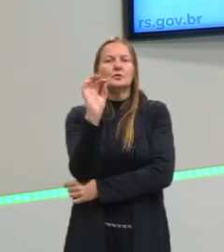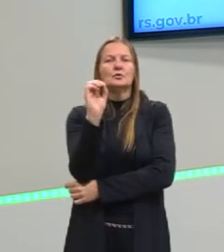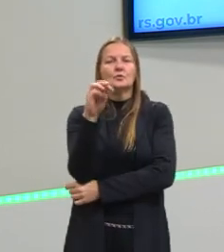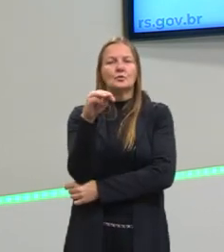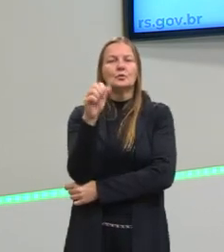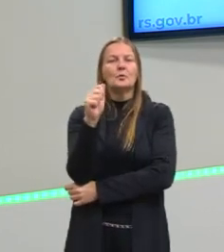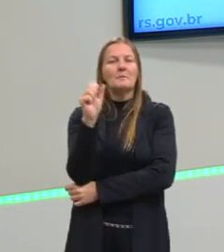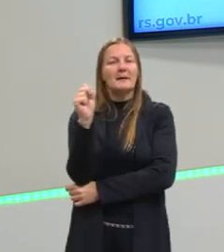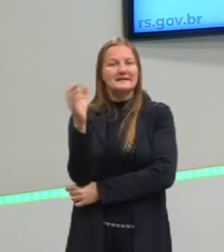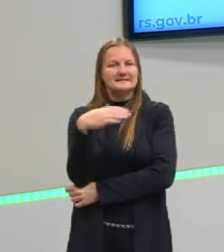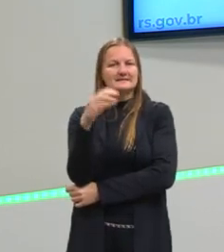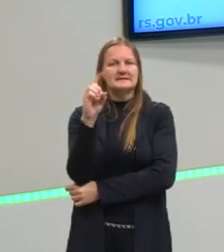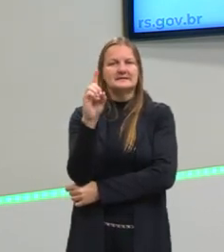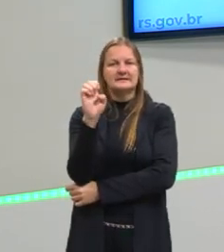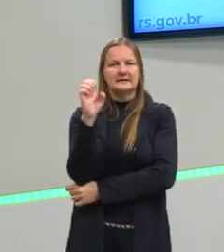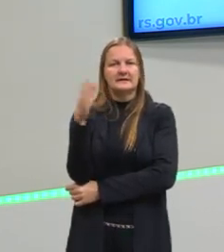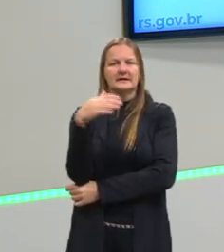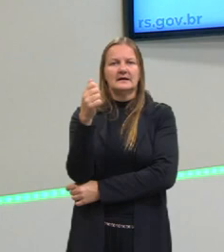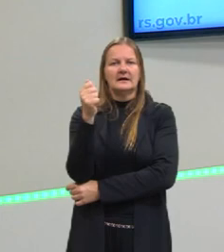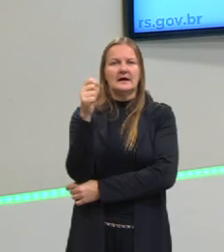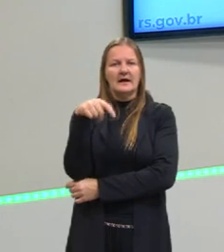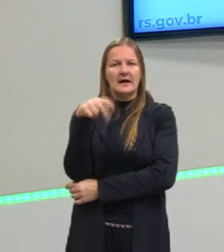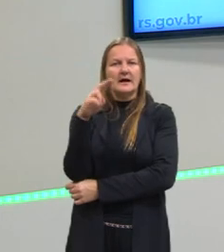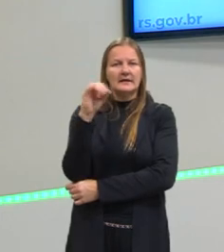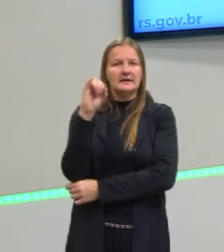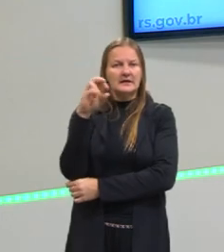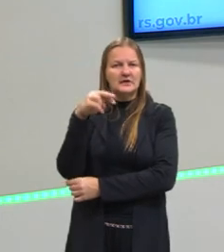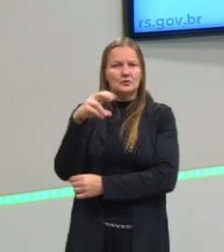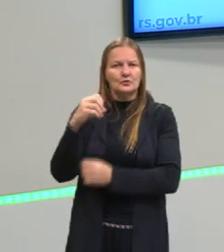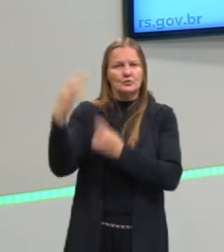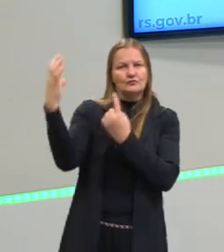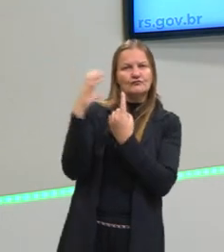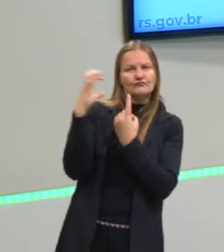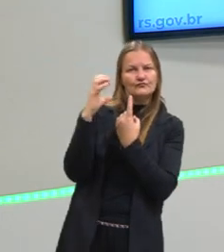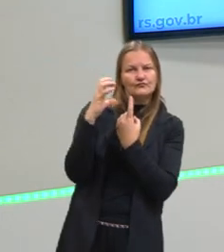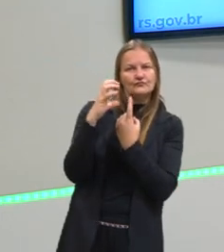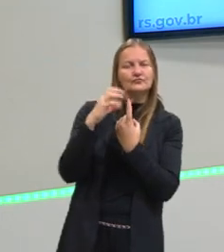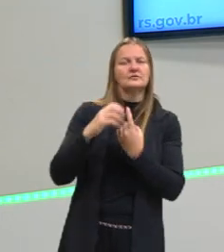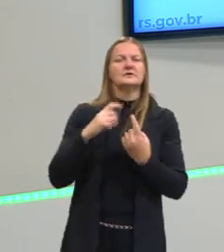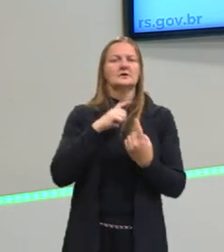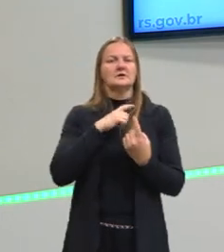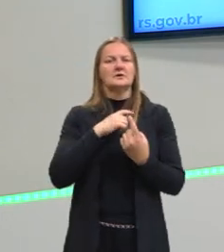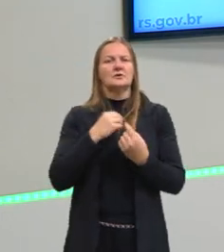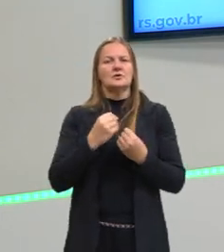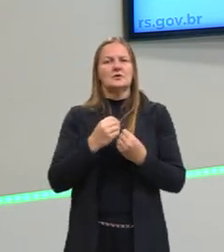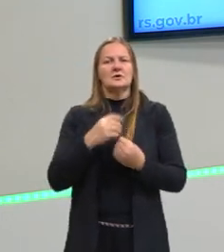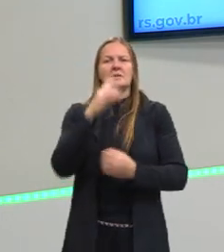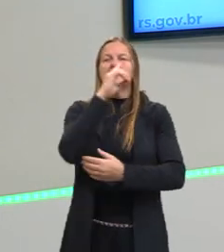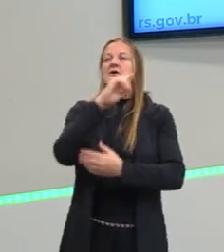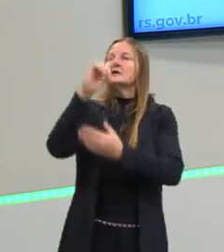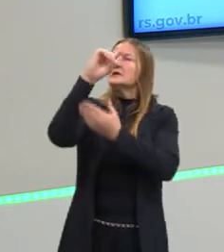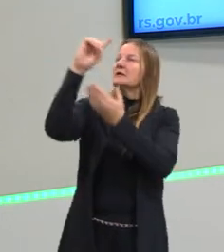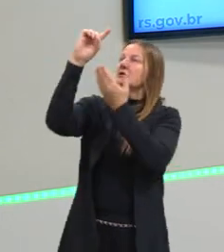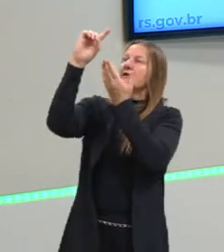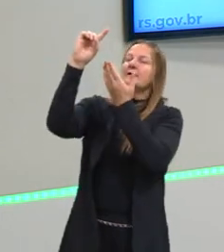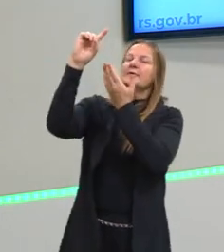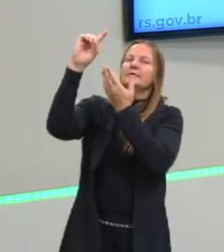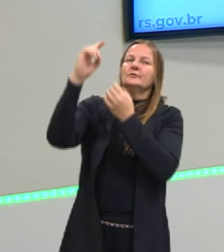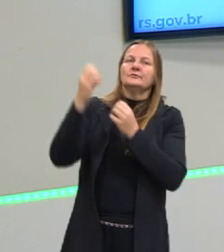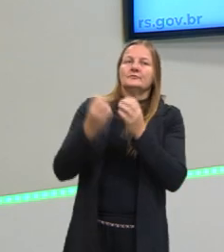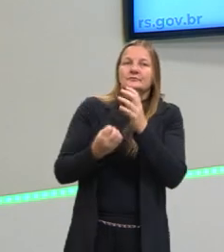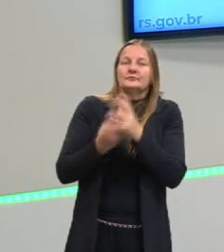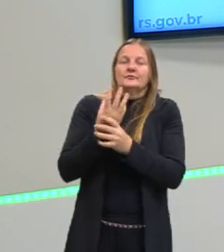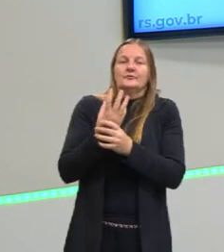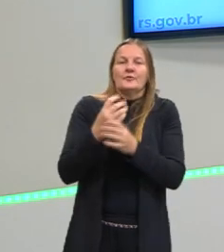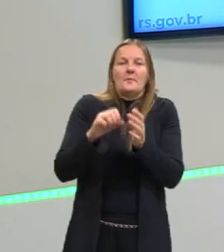o Aristóteles e vai ser o grande e influenciador da filosofia tomista ou Tomás de Aquino vai dizer que Deus é o motor imóvel